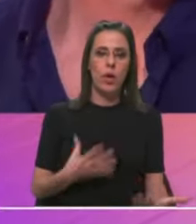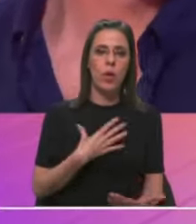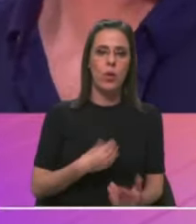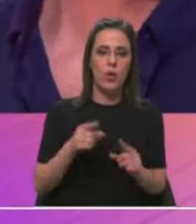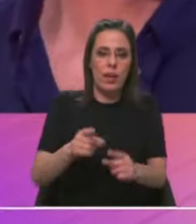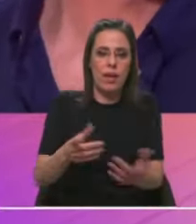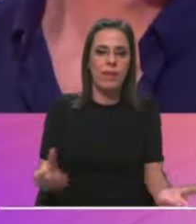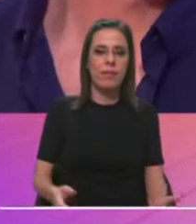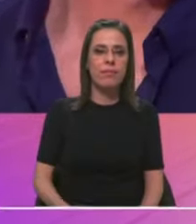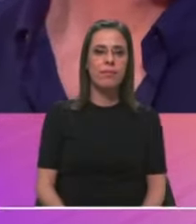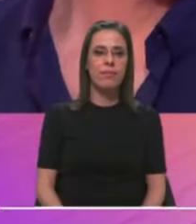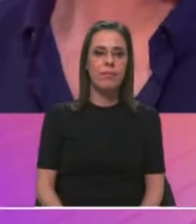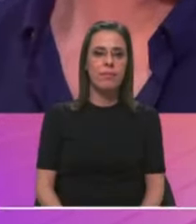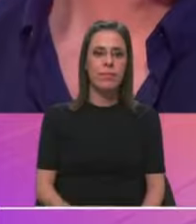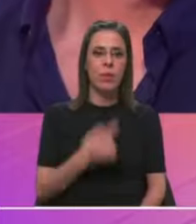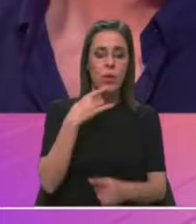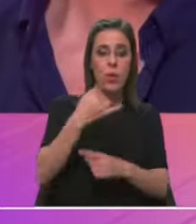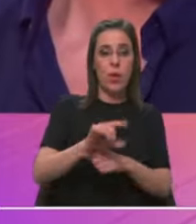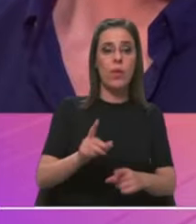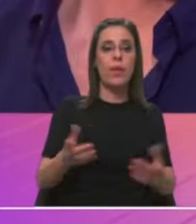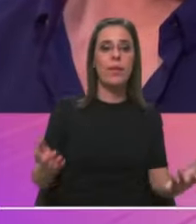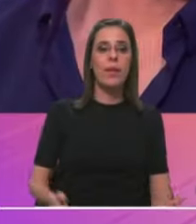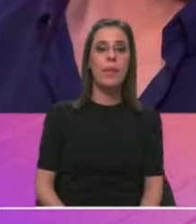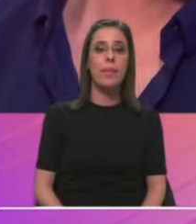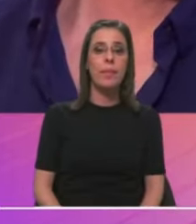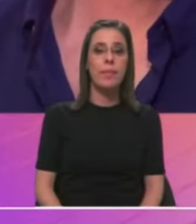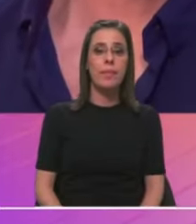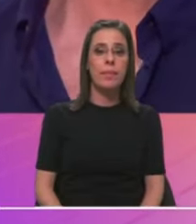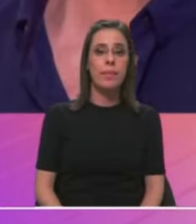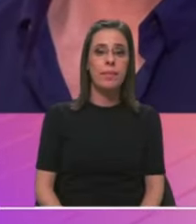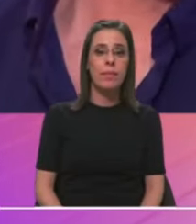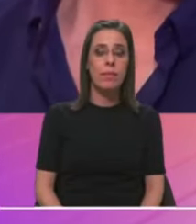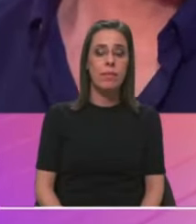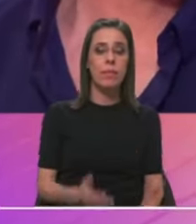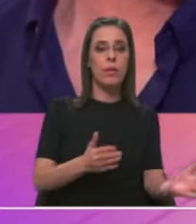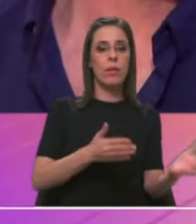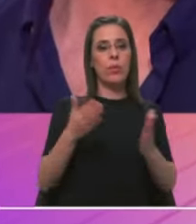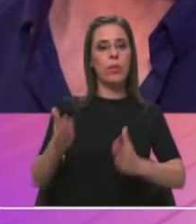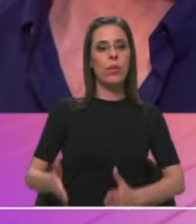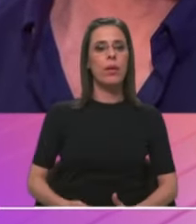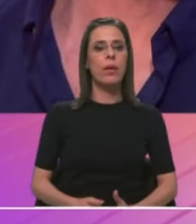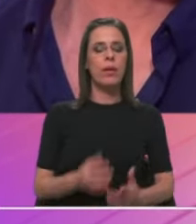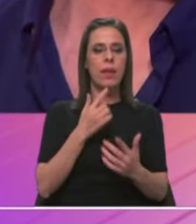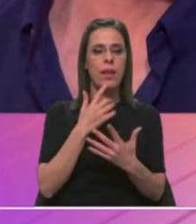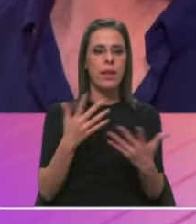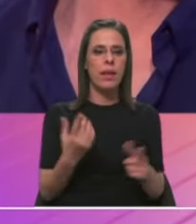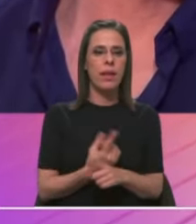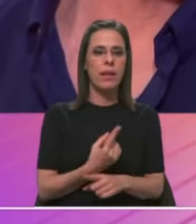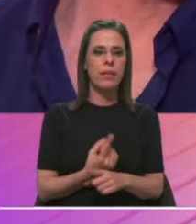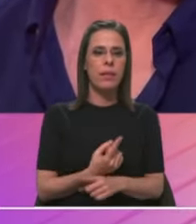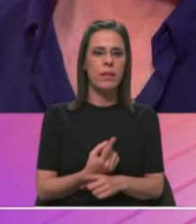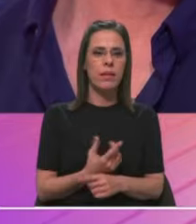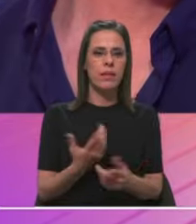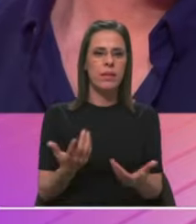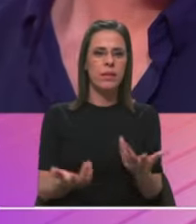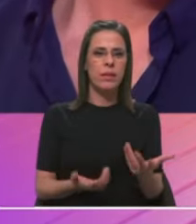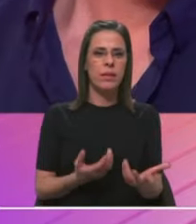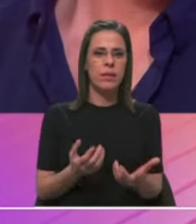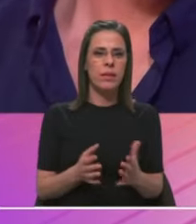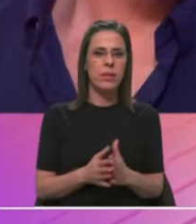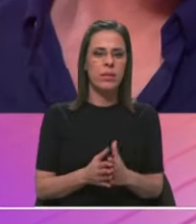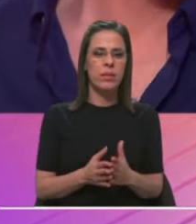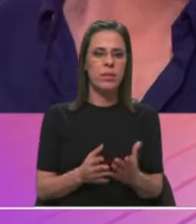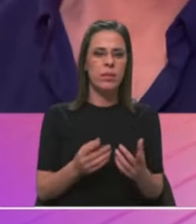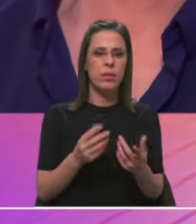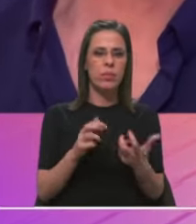Eu gostei. Não a nego. E, por outro lado, acho que houve demasiado...